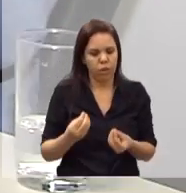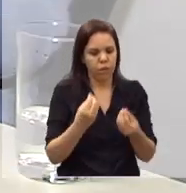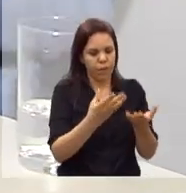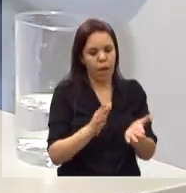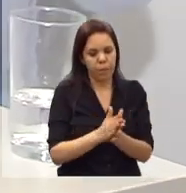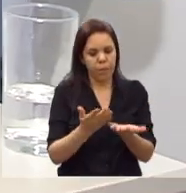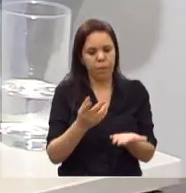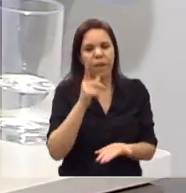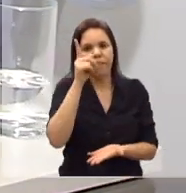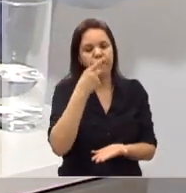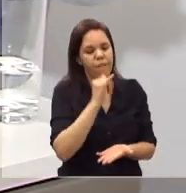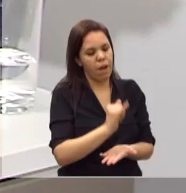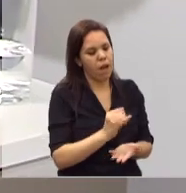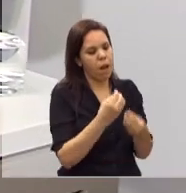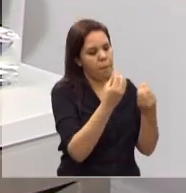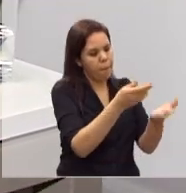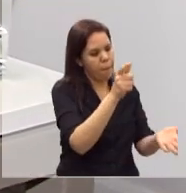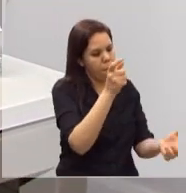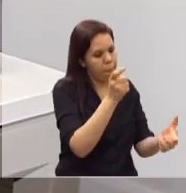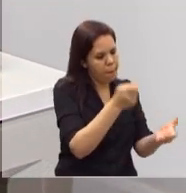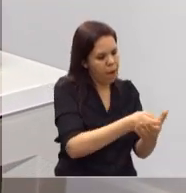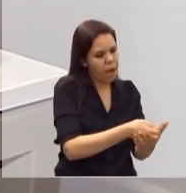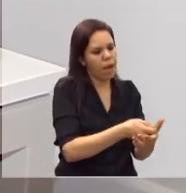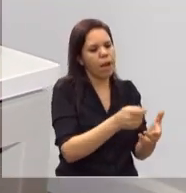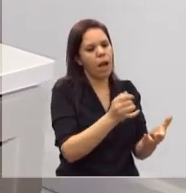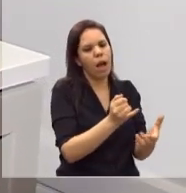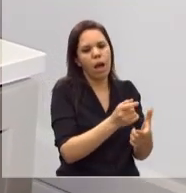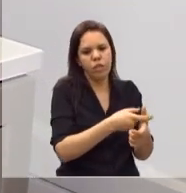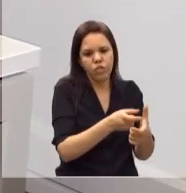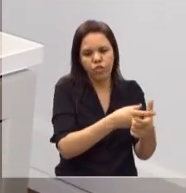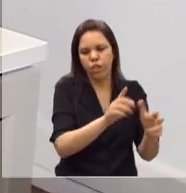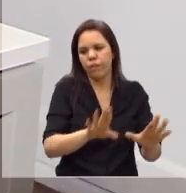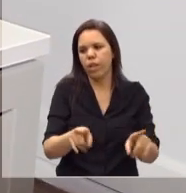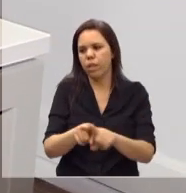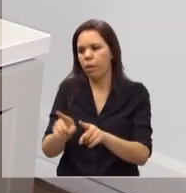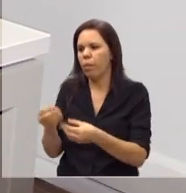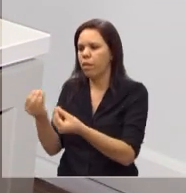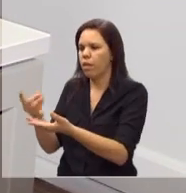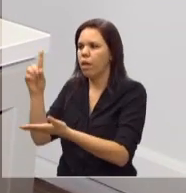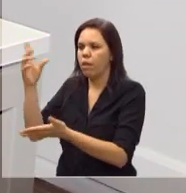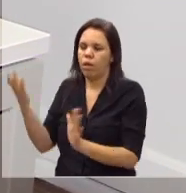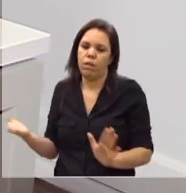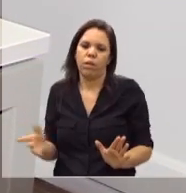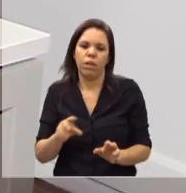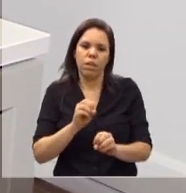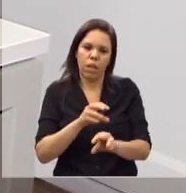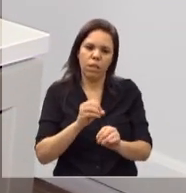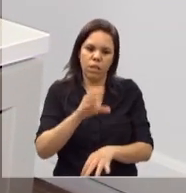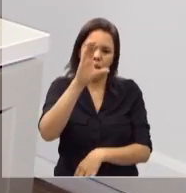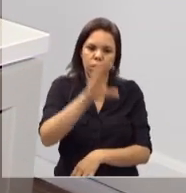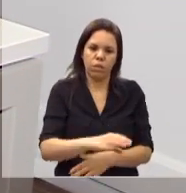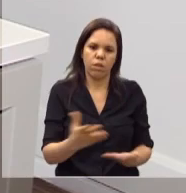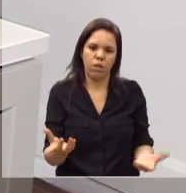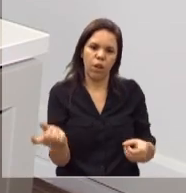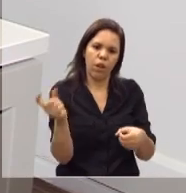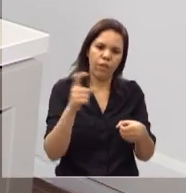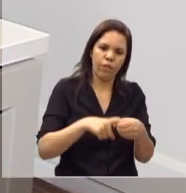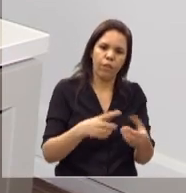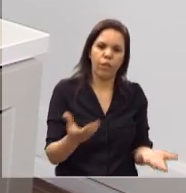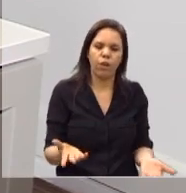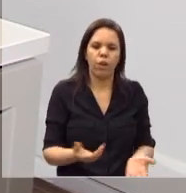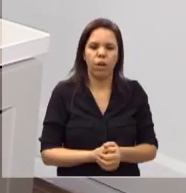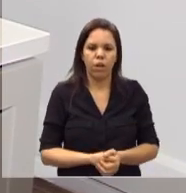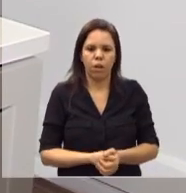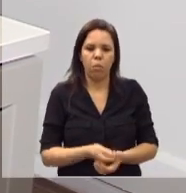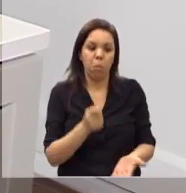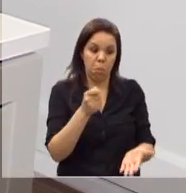César, mas dai a Deus o que é de Deus. E as igrejas ensinam o cidadão. Quando ela ensina, você fala, olha, devolva, pague